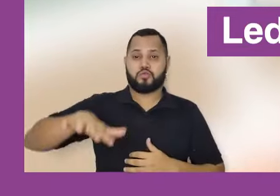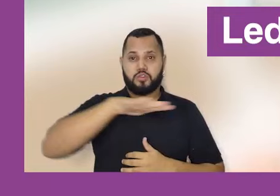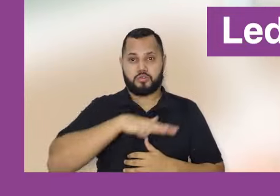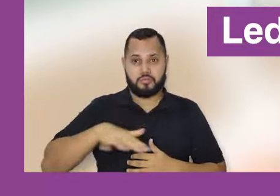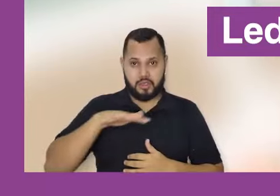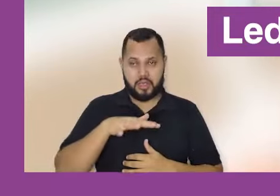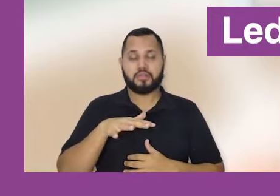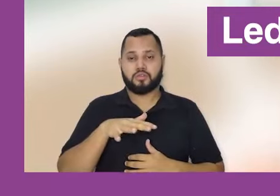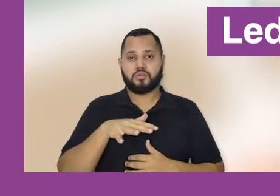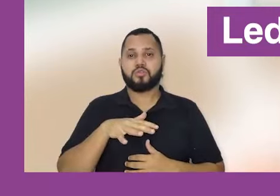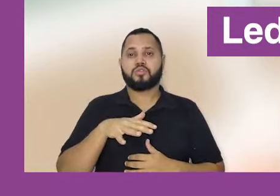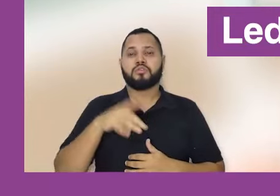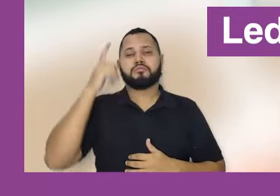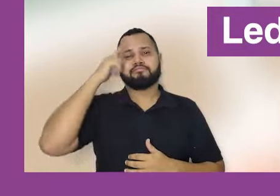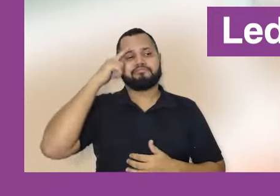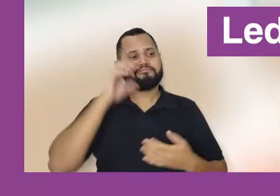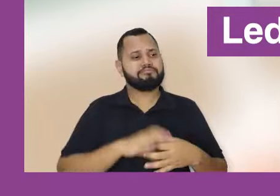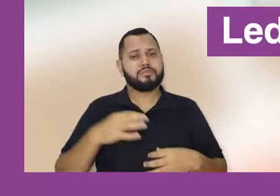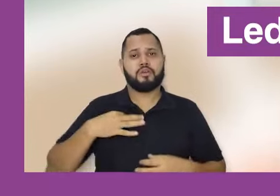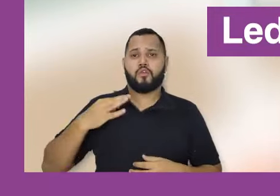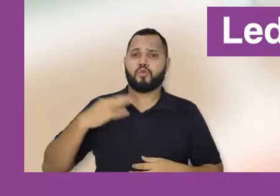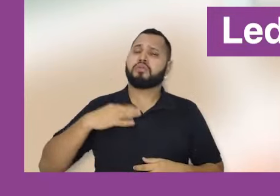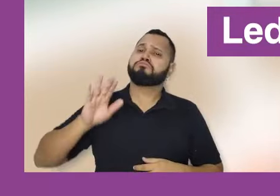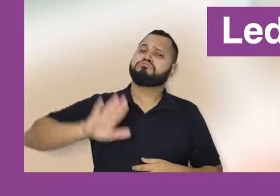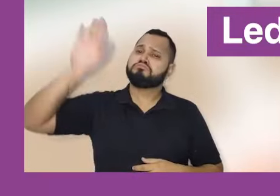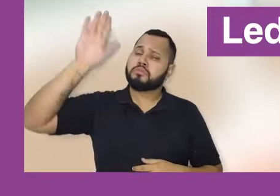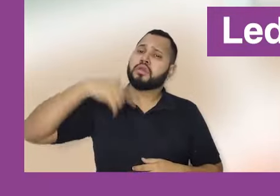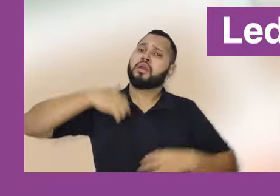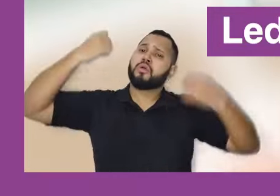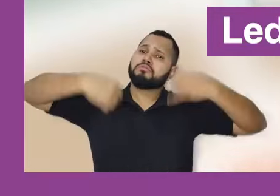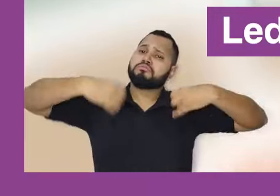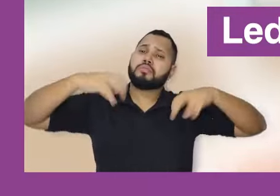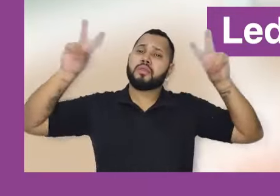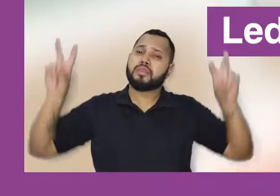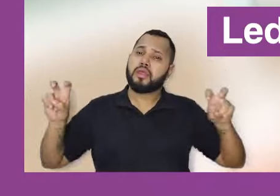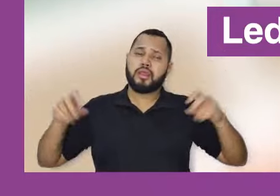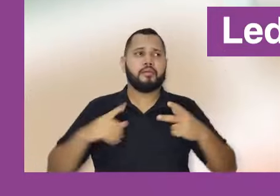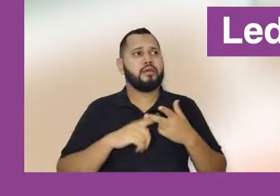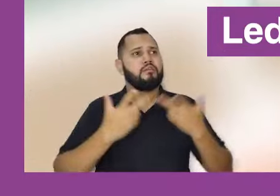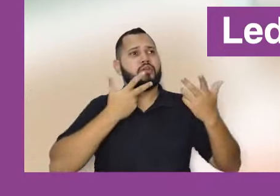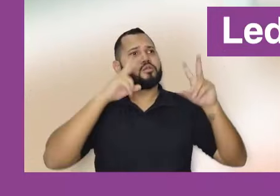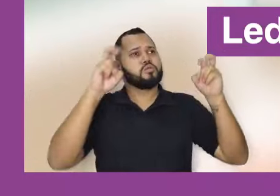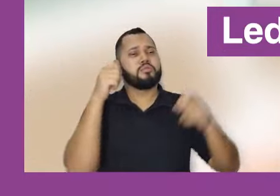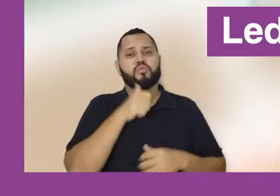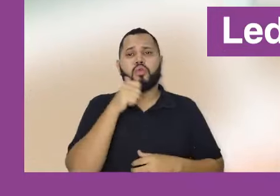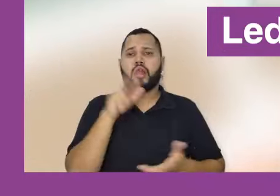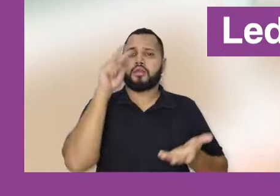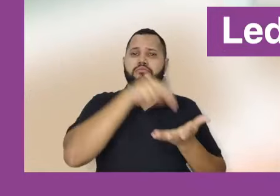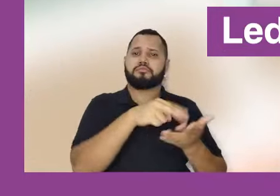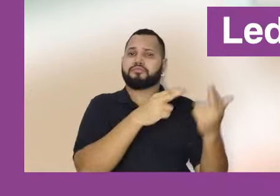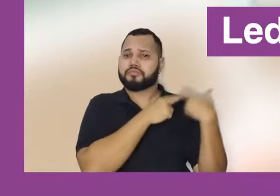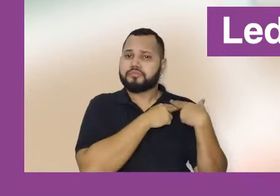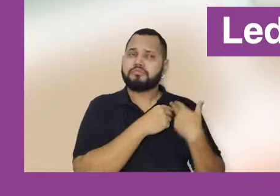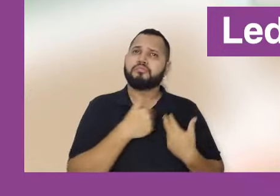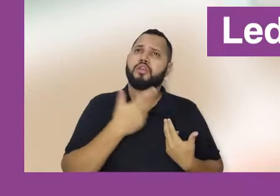democrático para as mulheres se voluntariarem levantar a mão e falar eu quero falar disso eu quero falar do papel da mulher eu quero